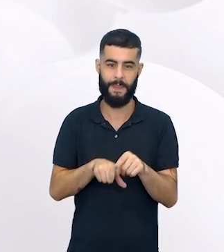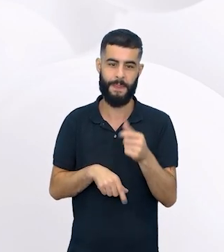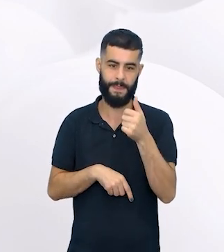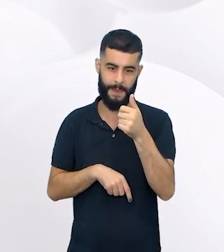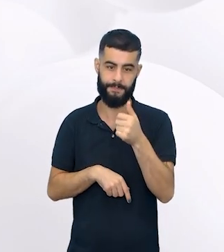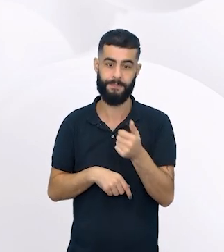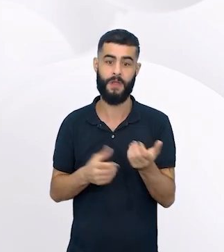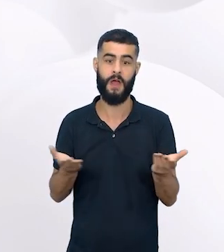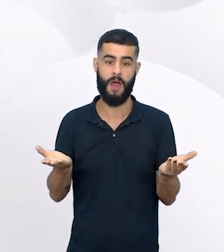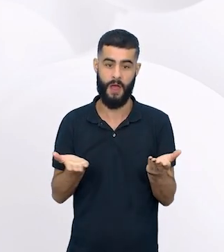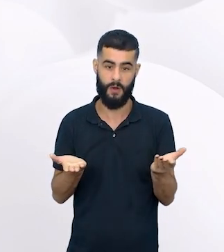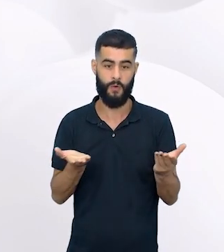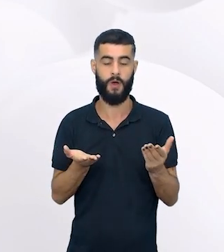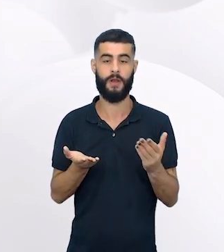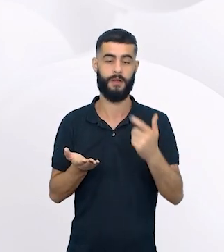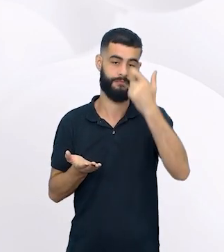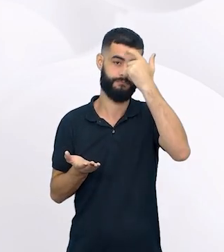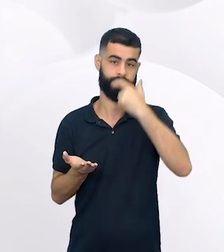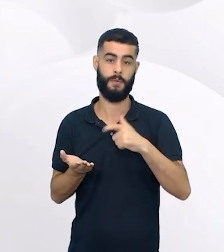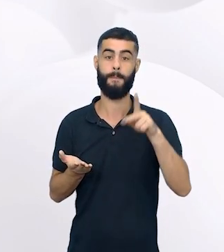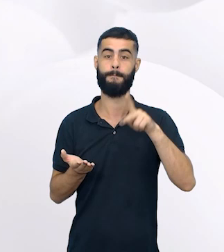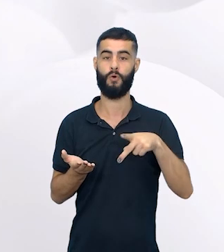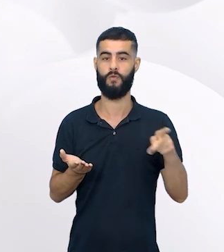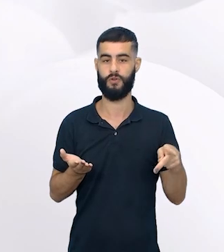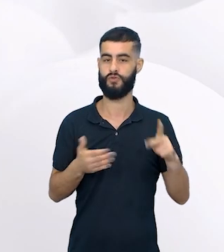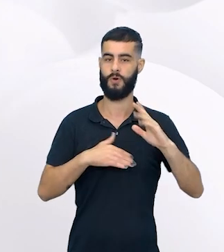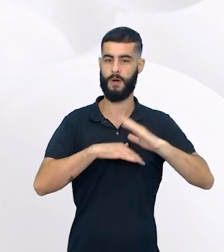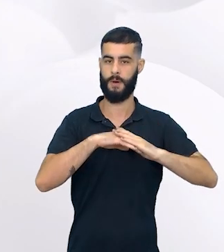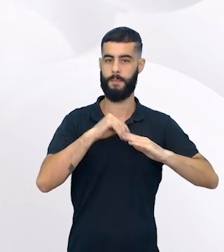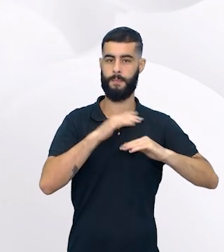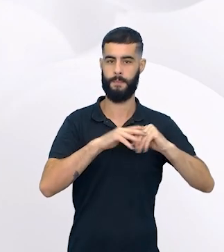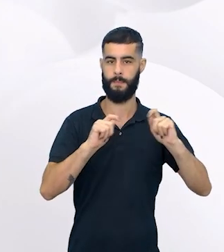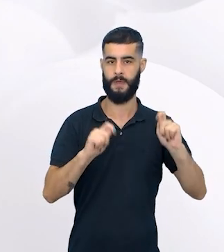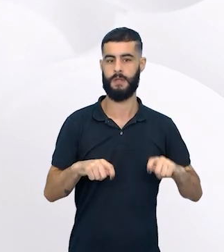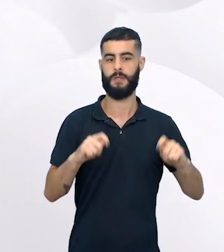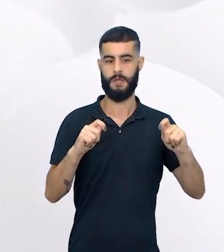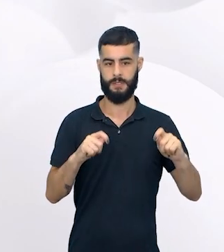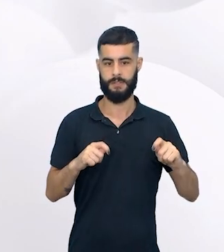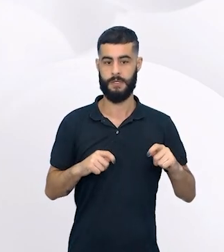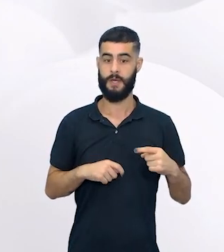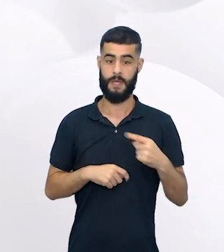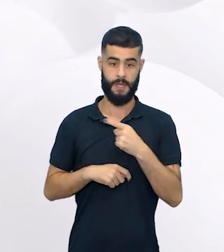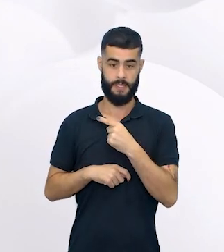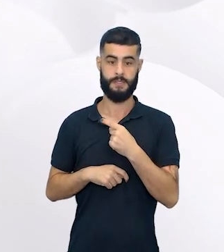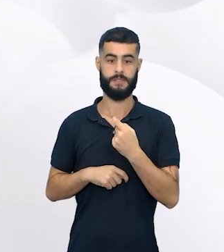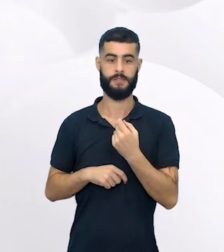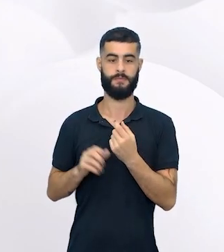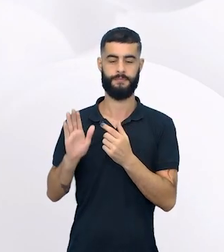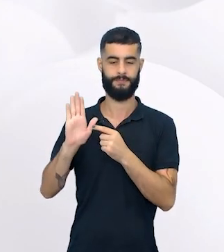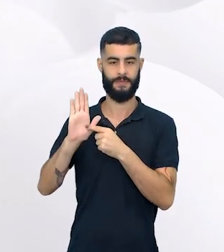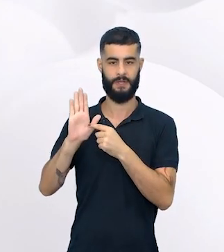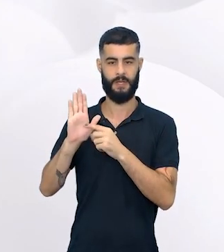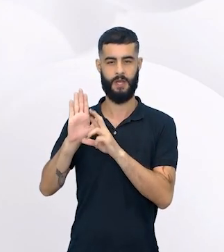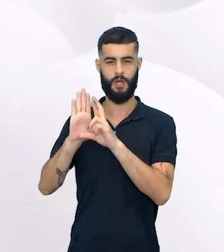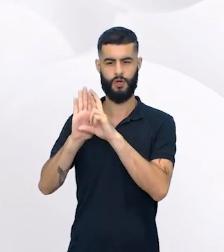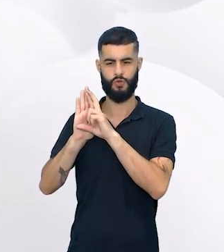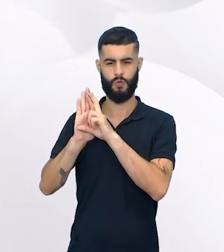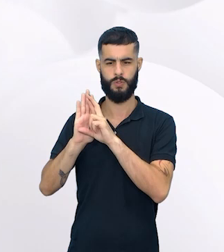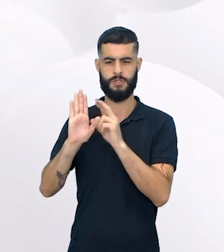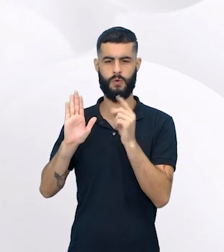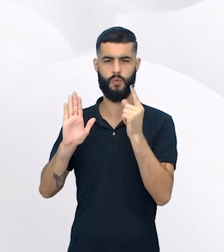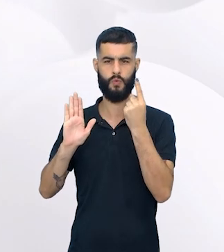então aí na resolução do Conselho Nacional de Educação, resolução 1, que foi publicada em